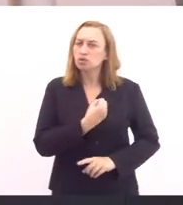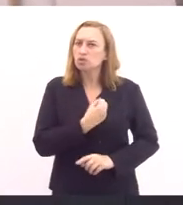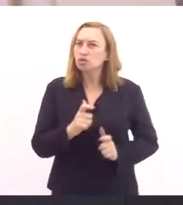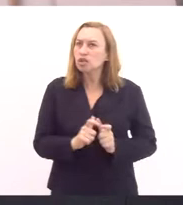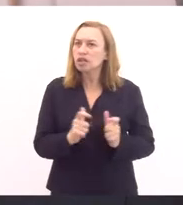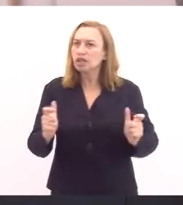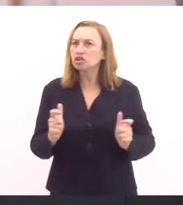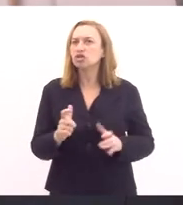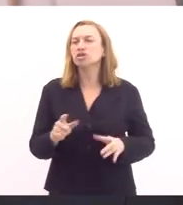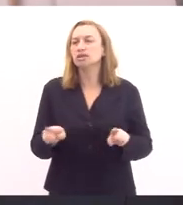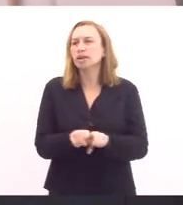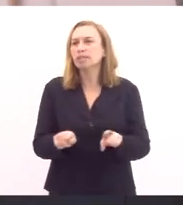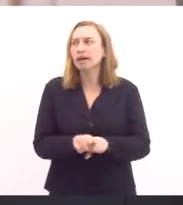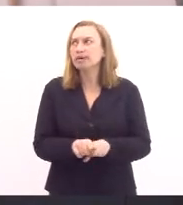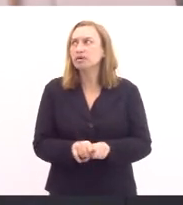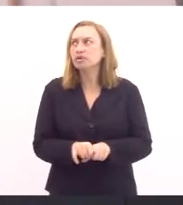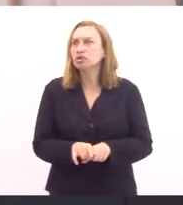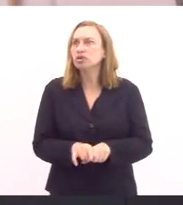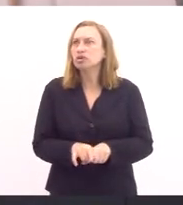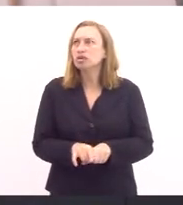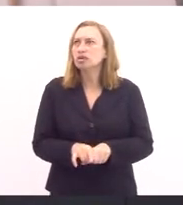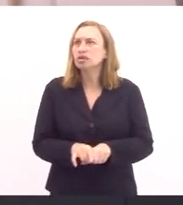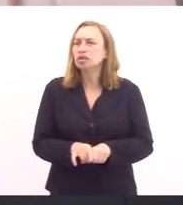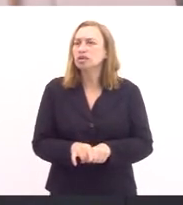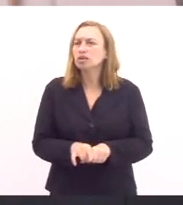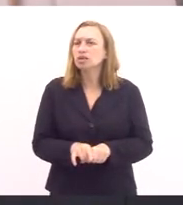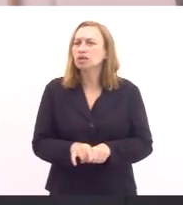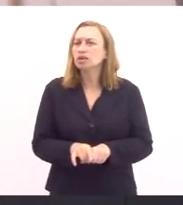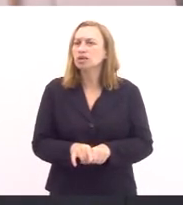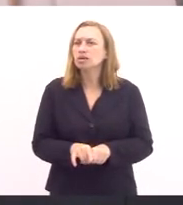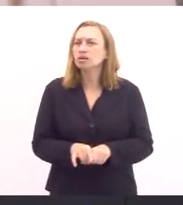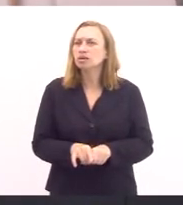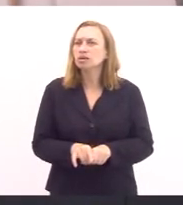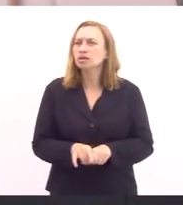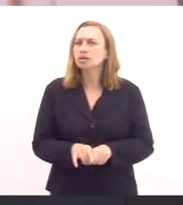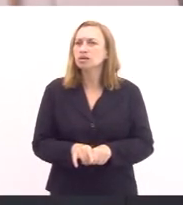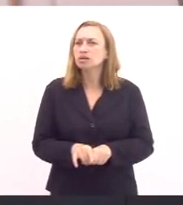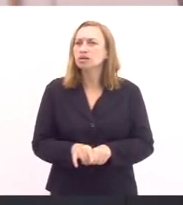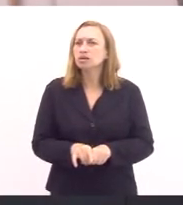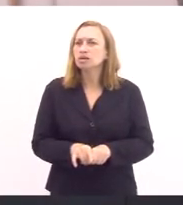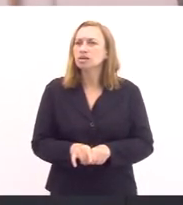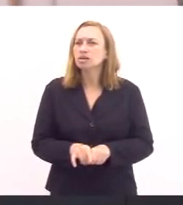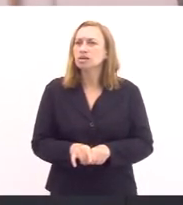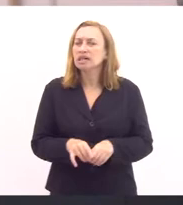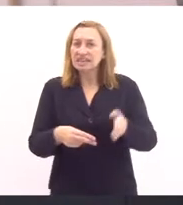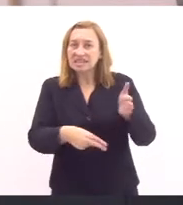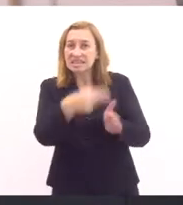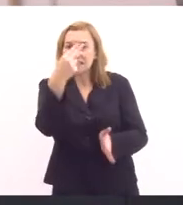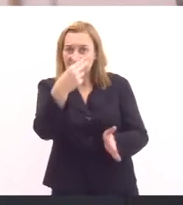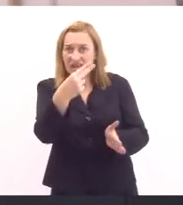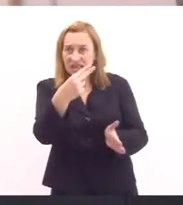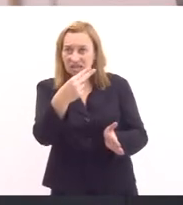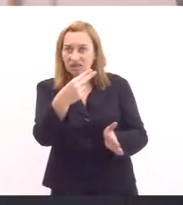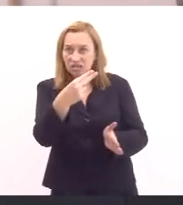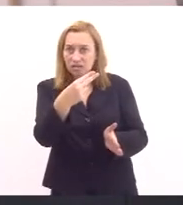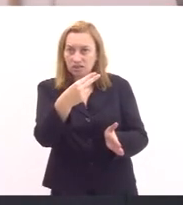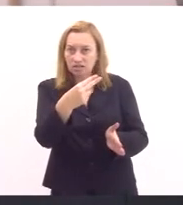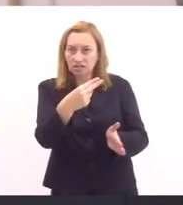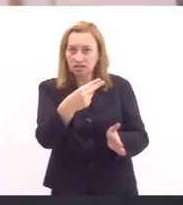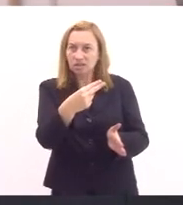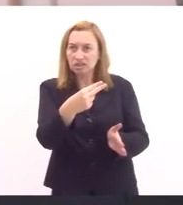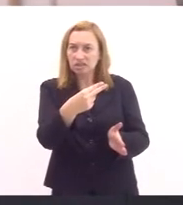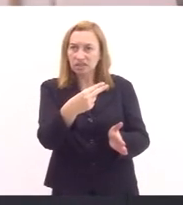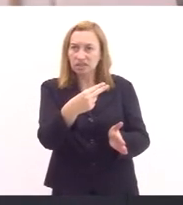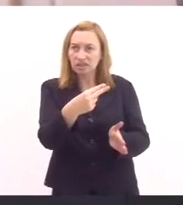é em um Olá princesas áreas na e partes por